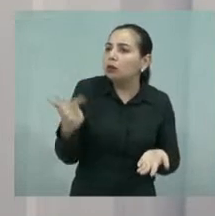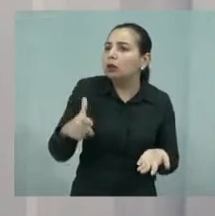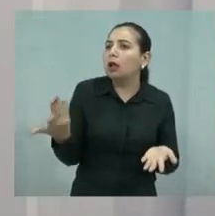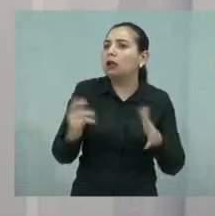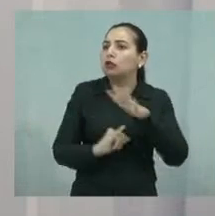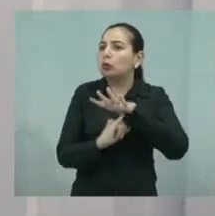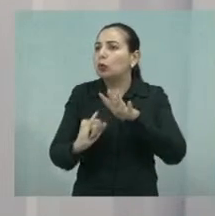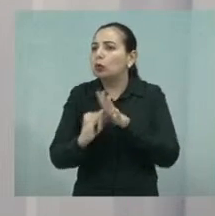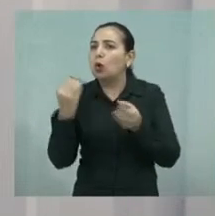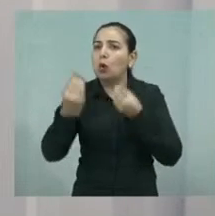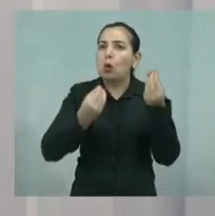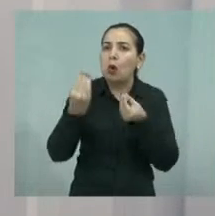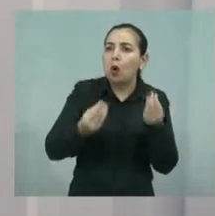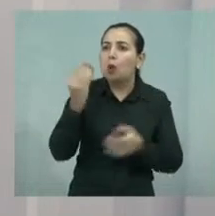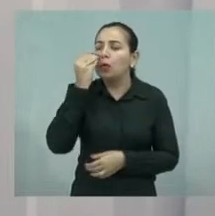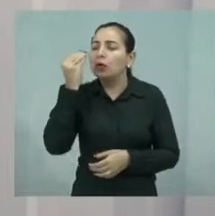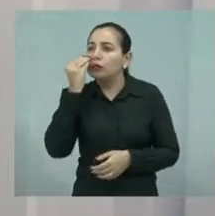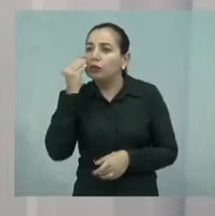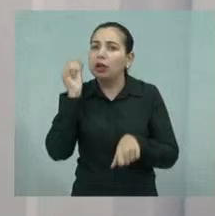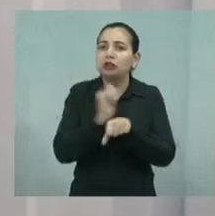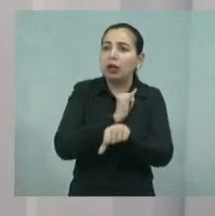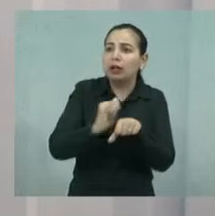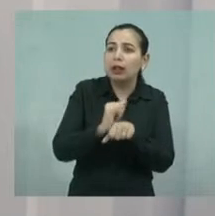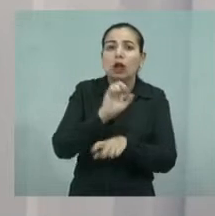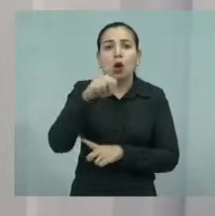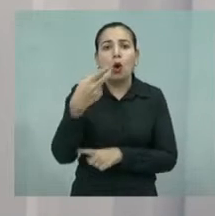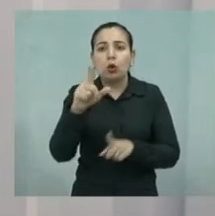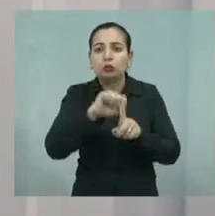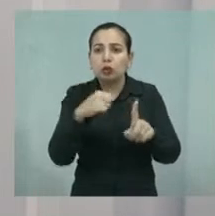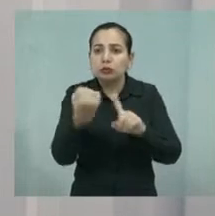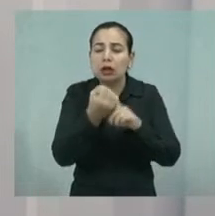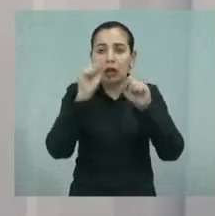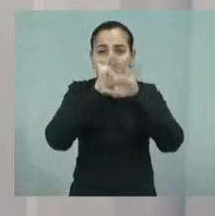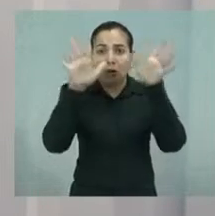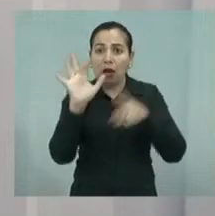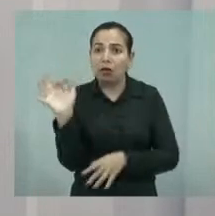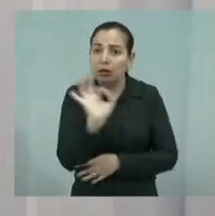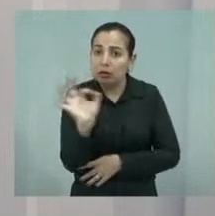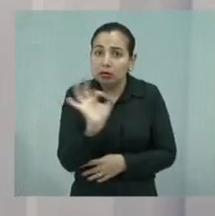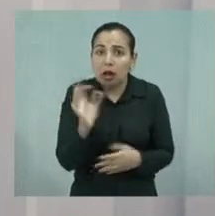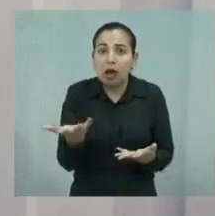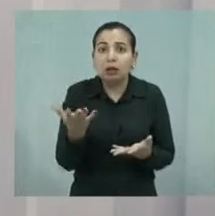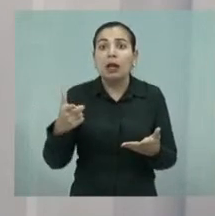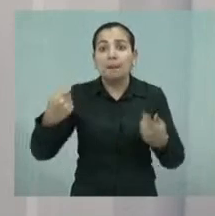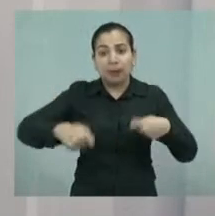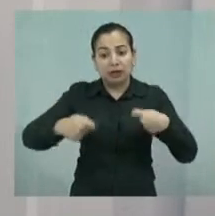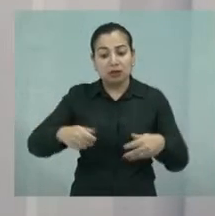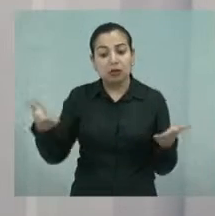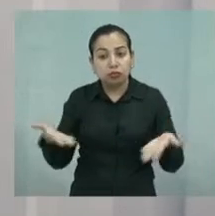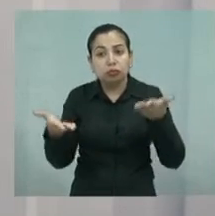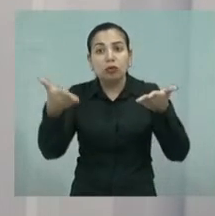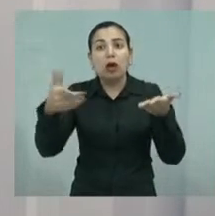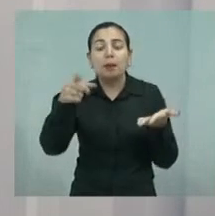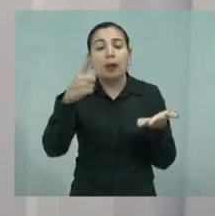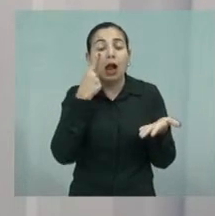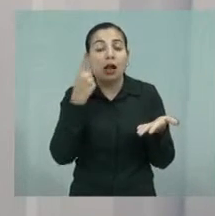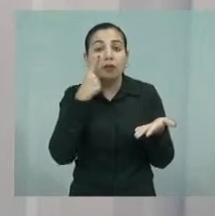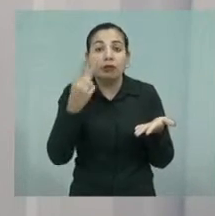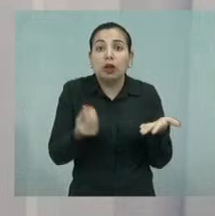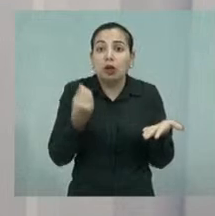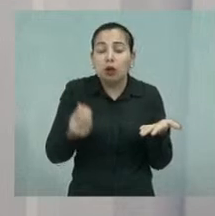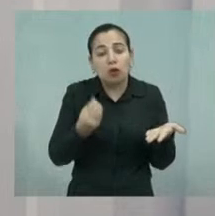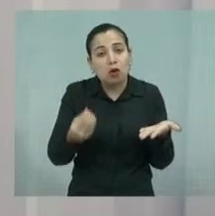para acompanhar, se nós não tivermos uma sociedade esclarecida, preparada e constantemente estimulada para esse tipo de